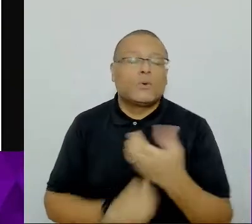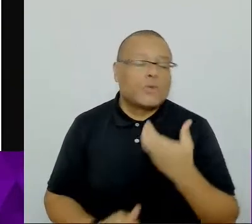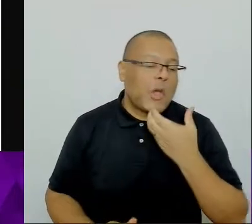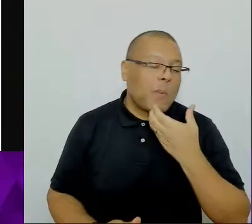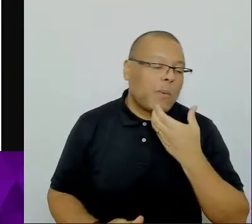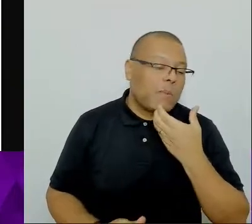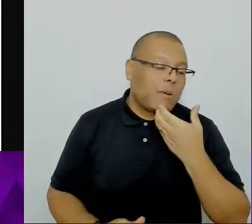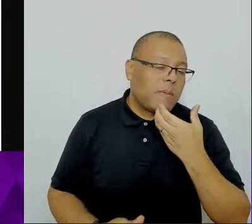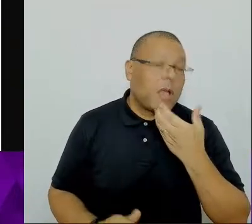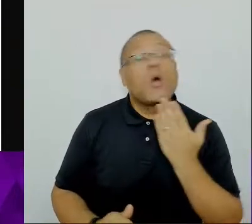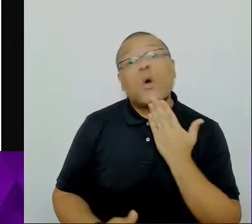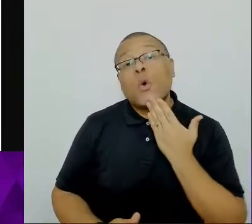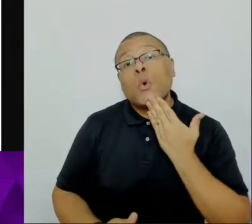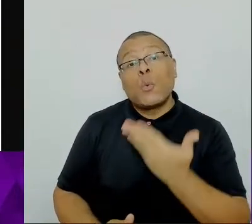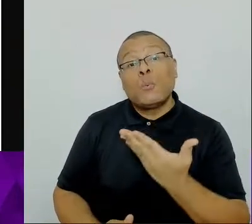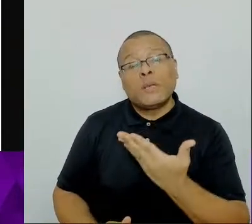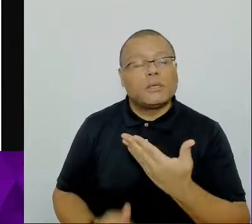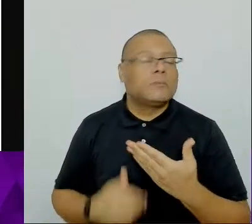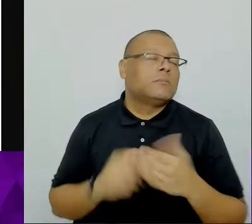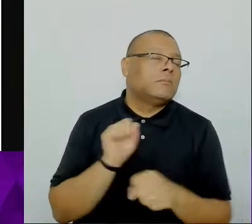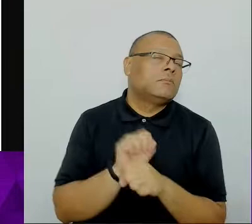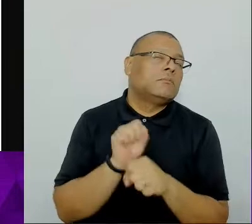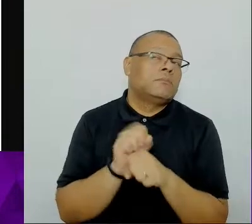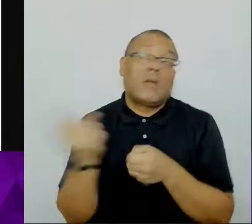uma requisição, o retorno